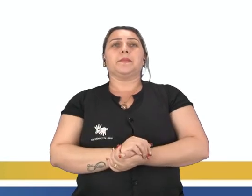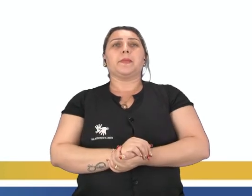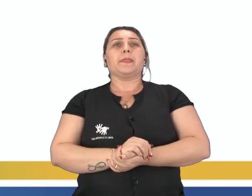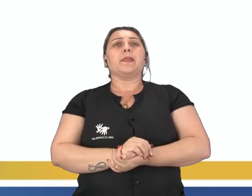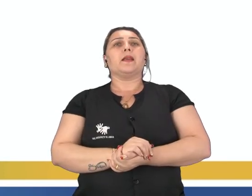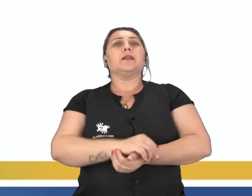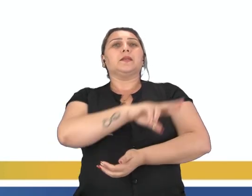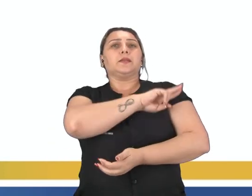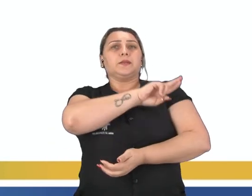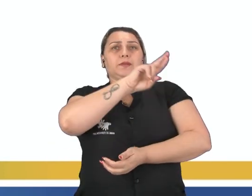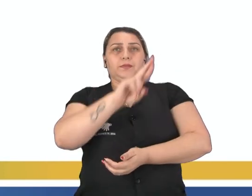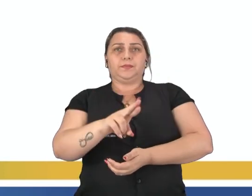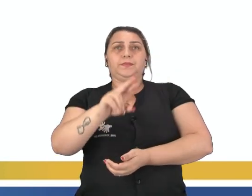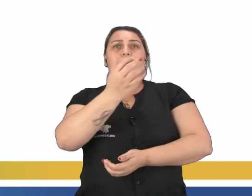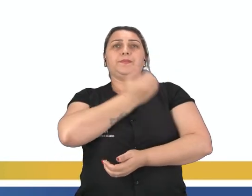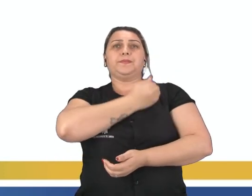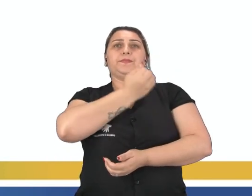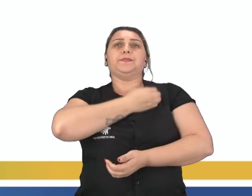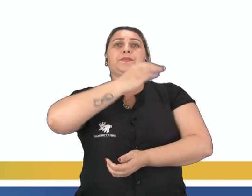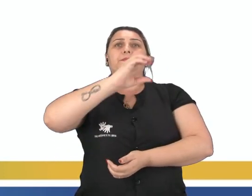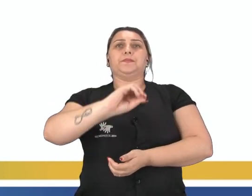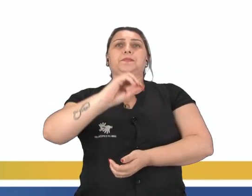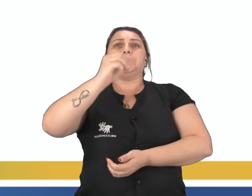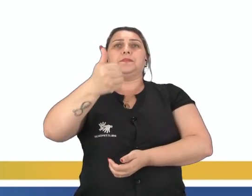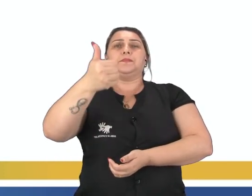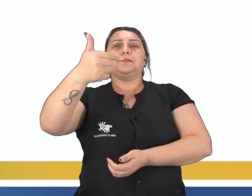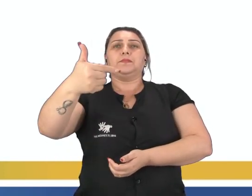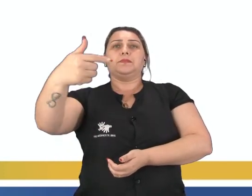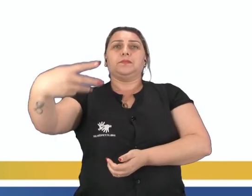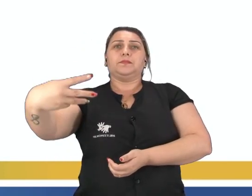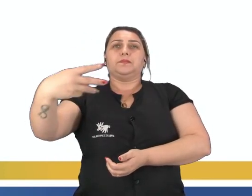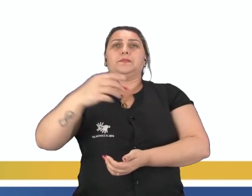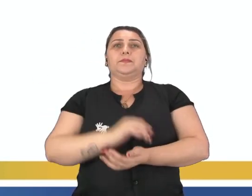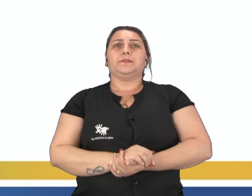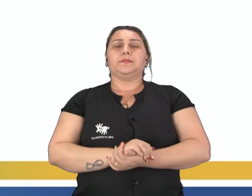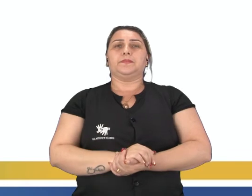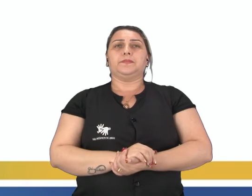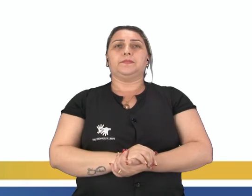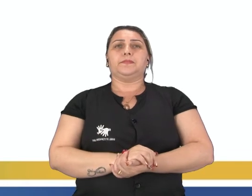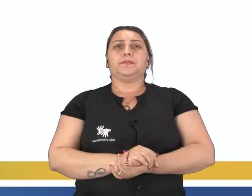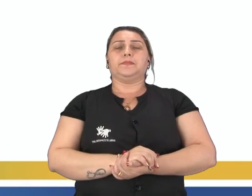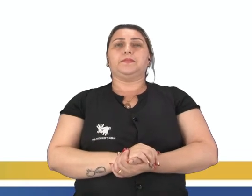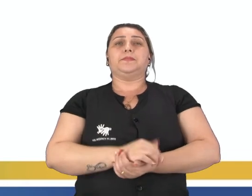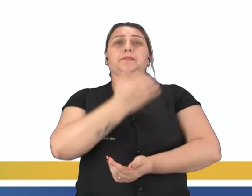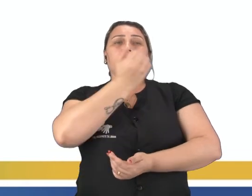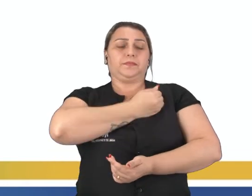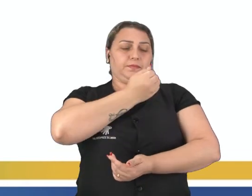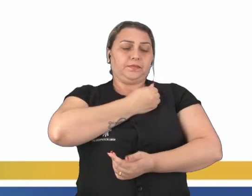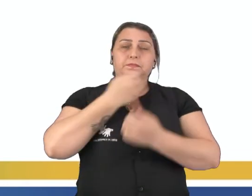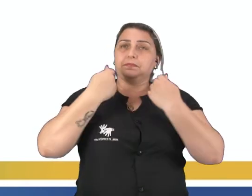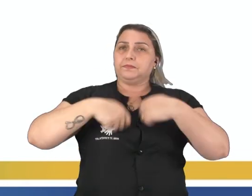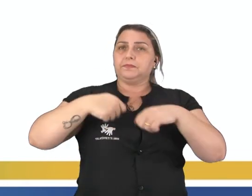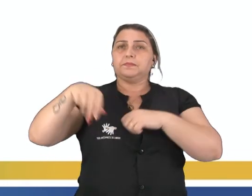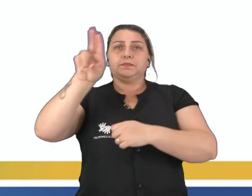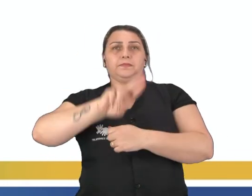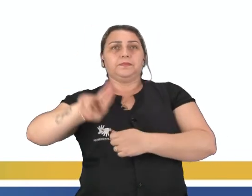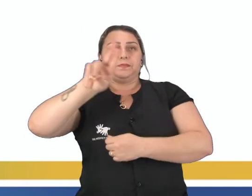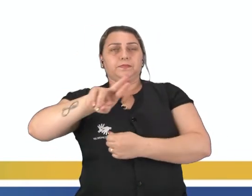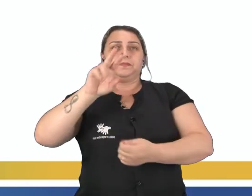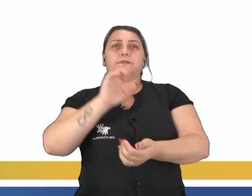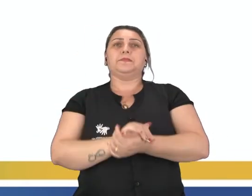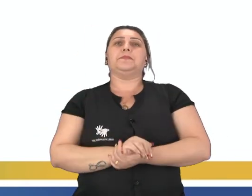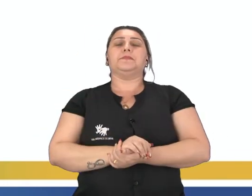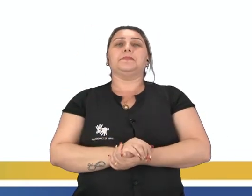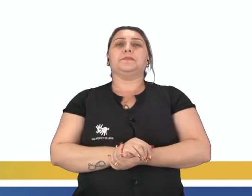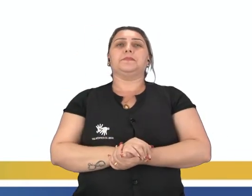que correspondem respectivamente aos números 0, 1, 2 e 3, que são os números que nós vamos precisar utilizar